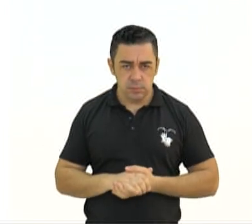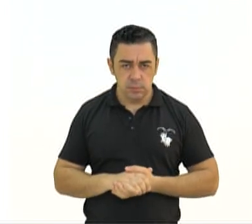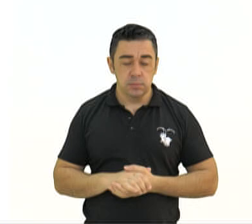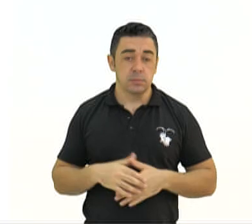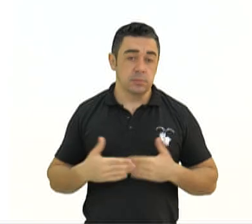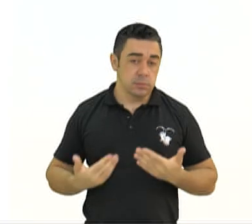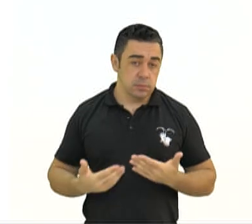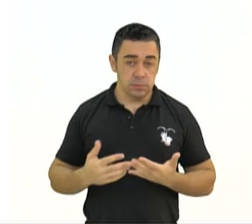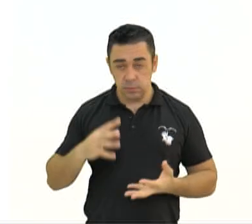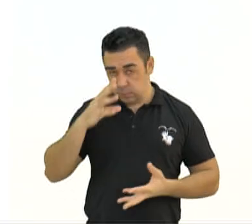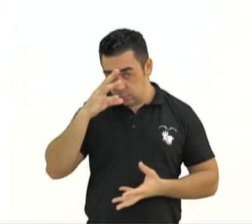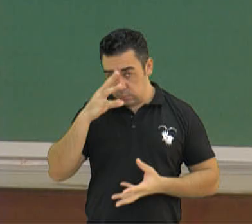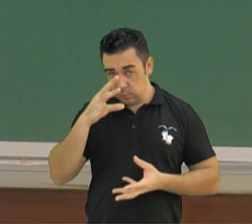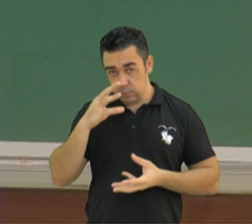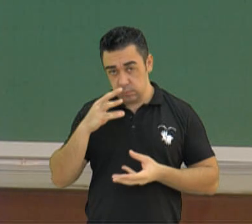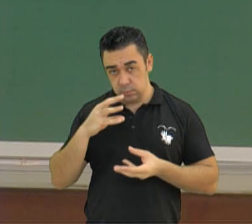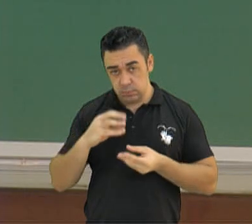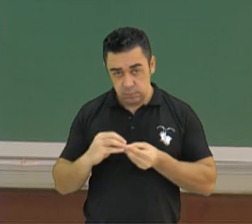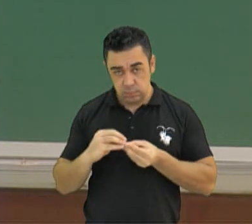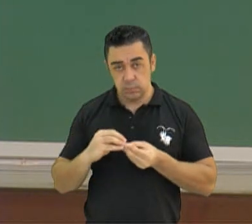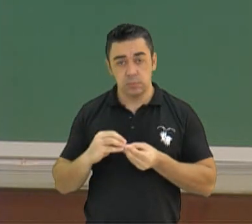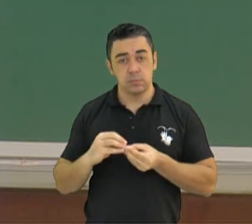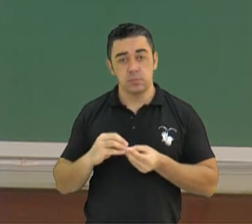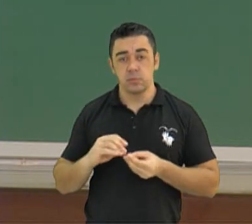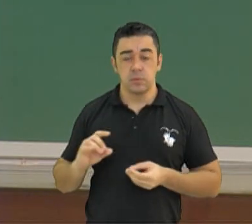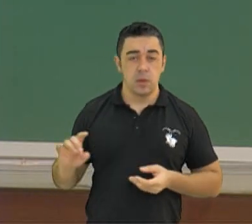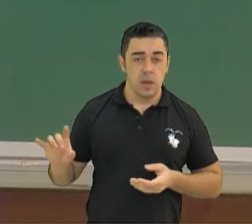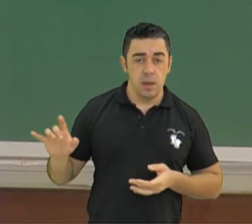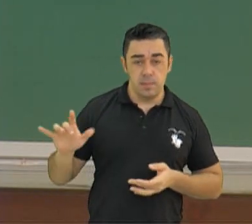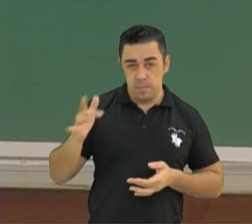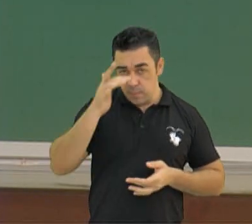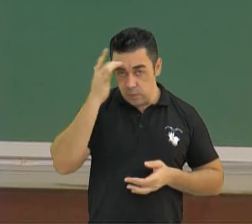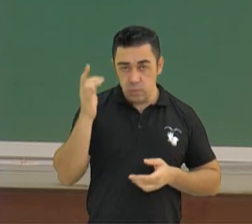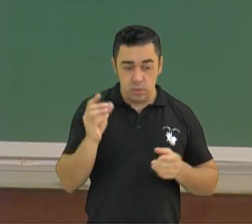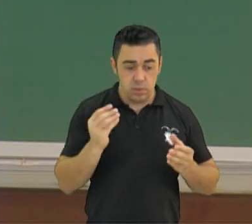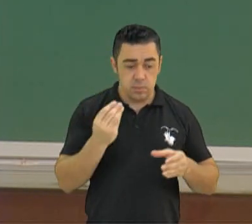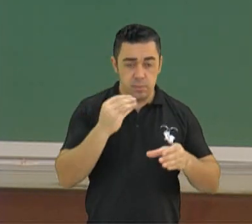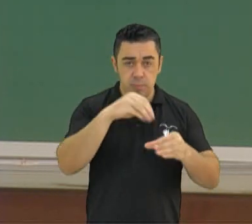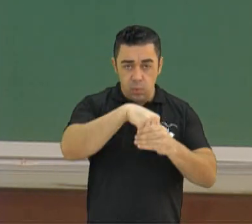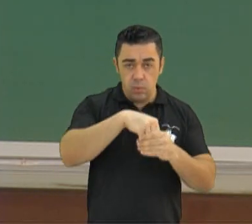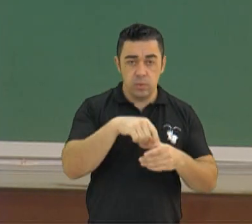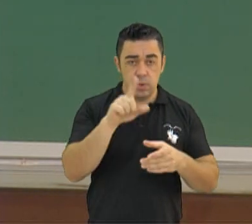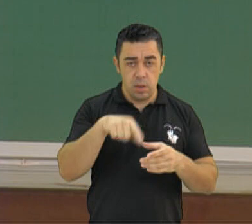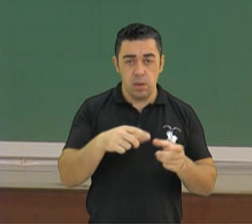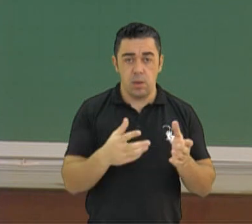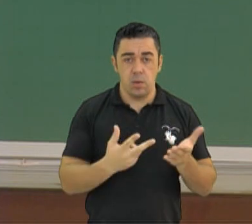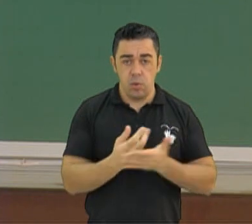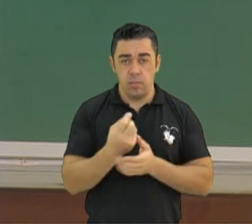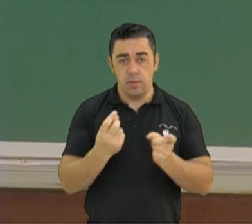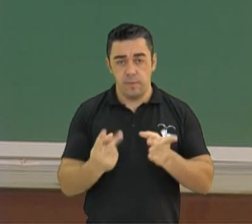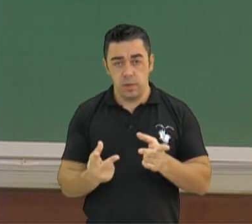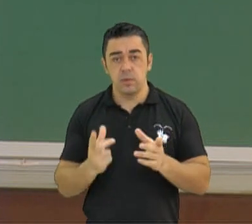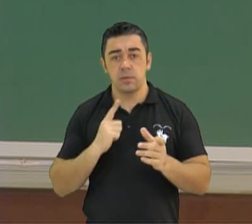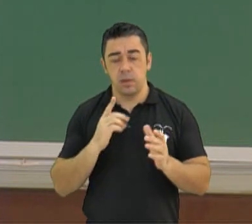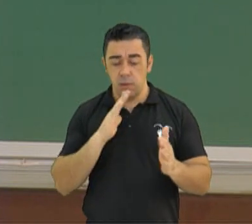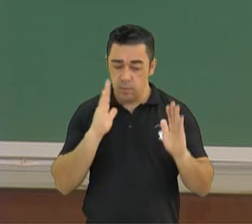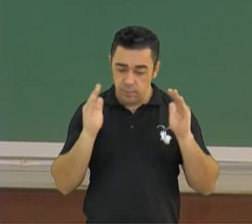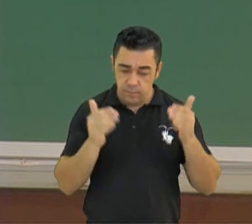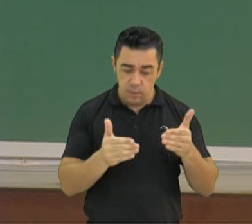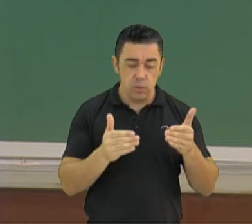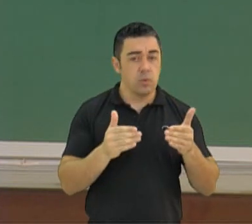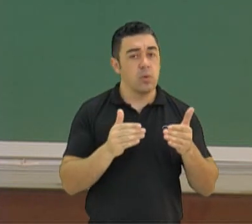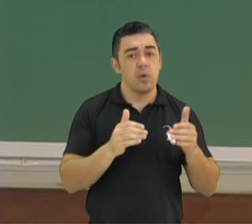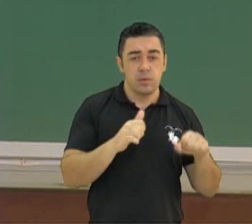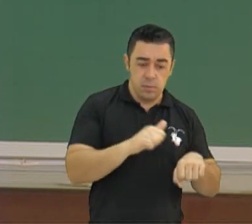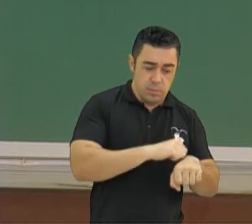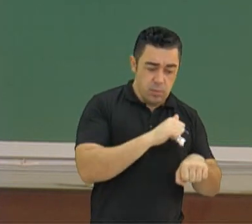o entendimento de quem está colocando o produto no mercado, ele vai direcionar e vai ter um aspecto mais de pobreza